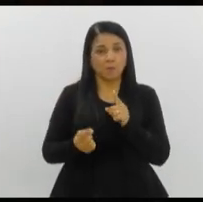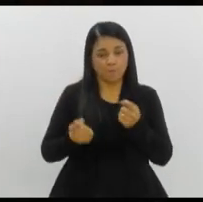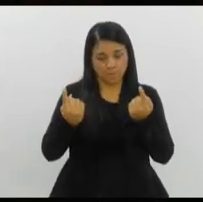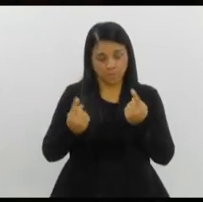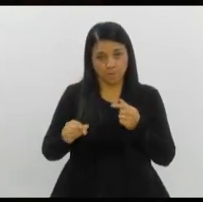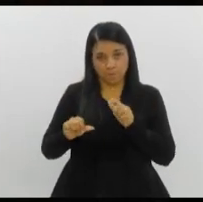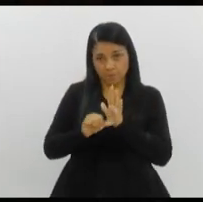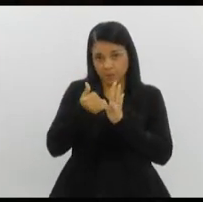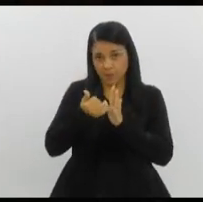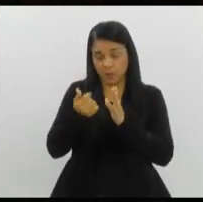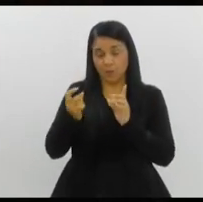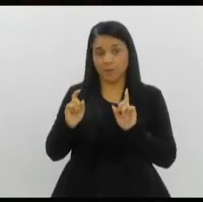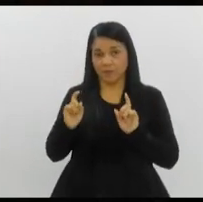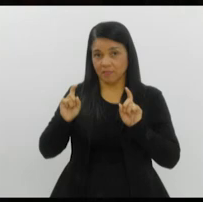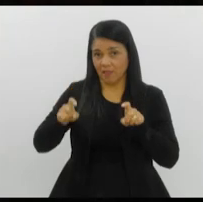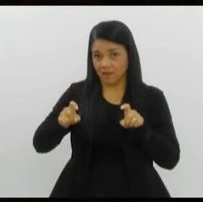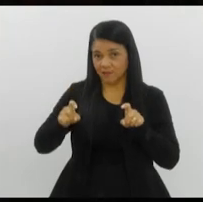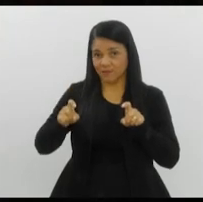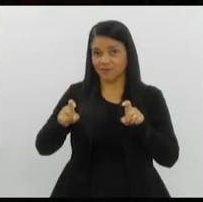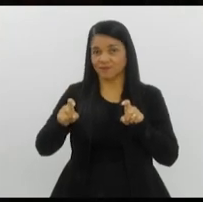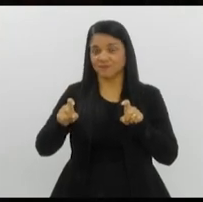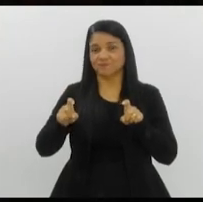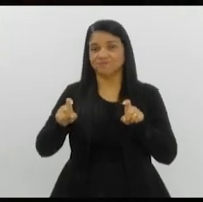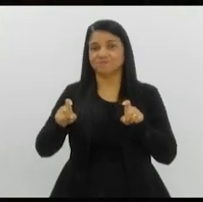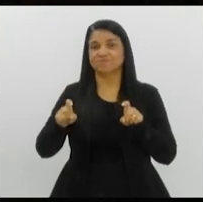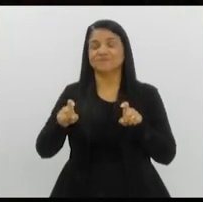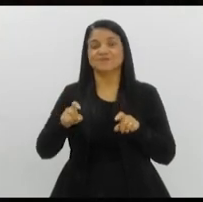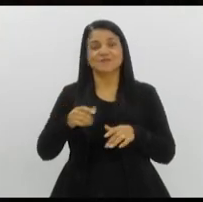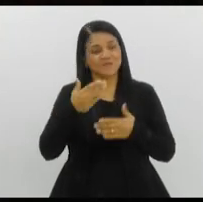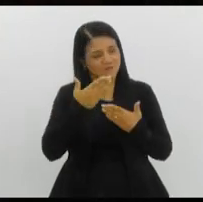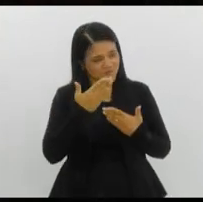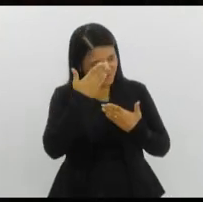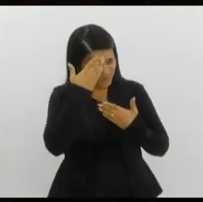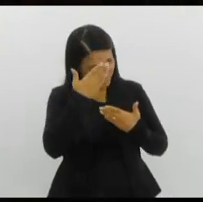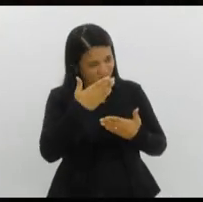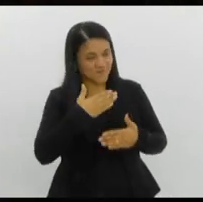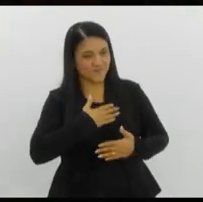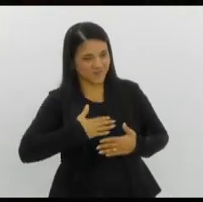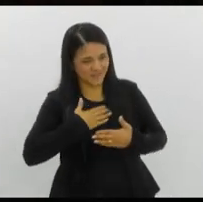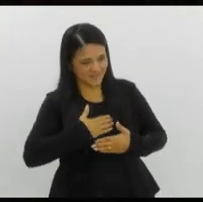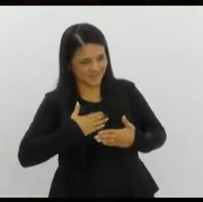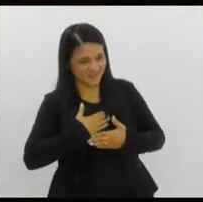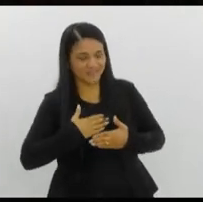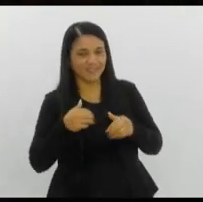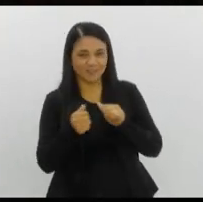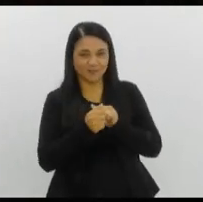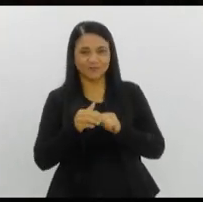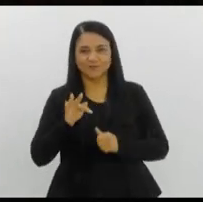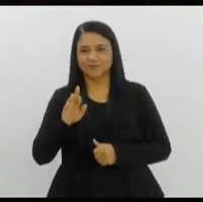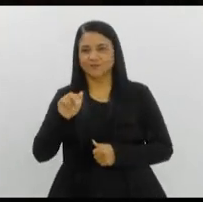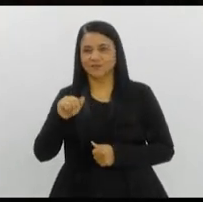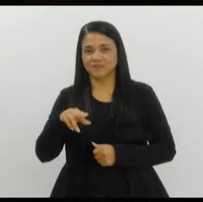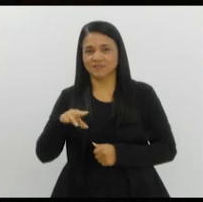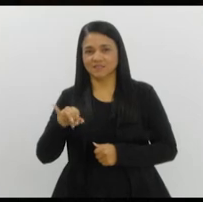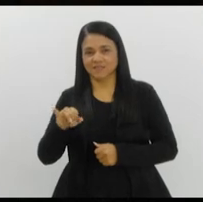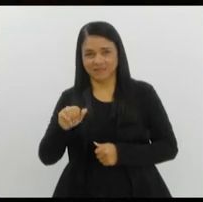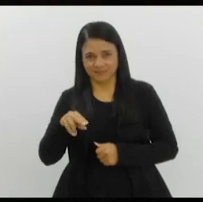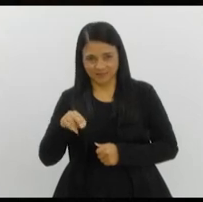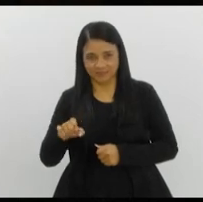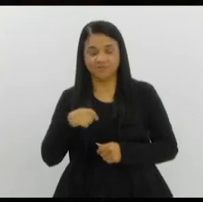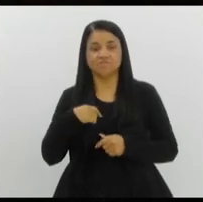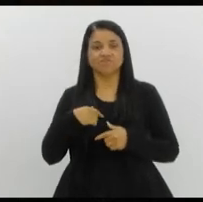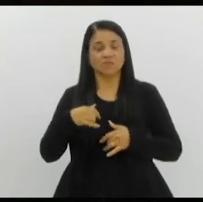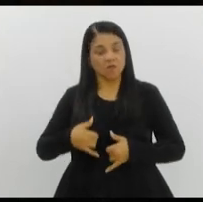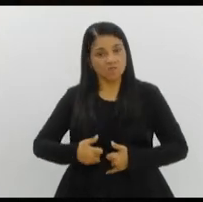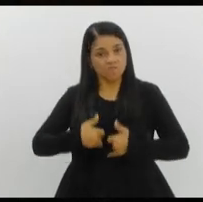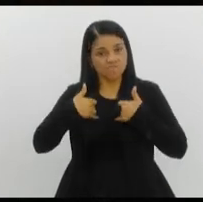mandato, deputada Franciane, prazer mais uma vez estar junto de Vossa Excelência, fazia com vigor, com disposição,